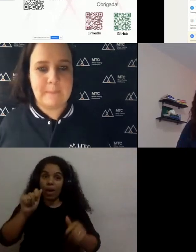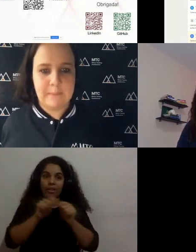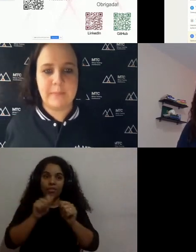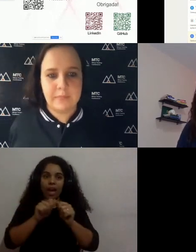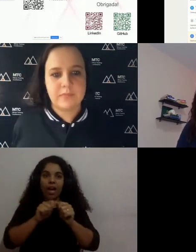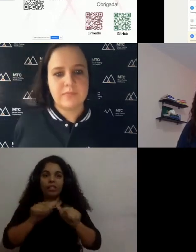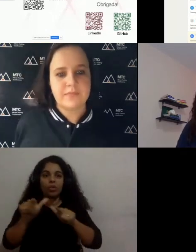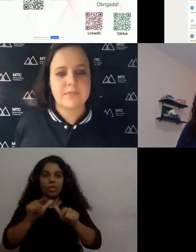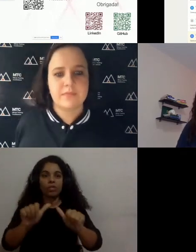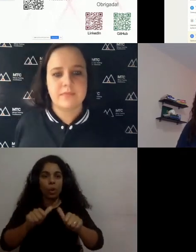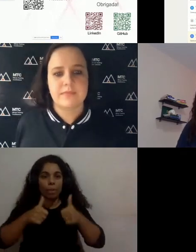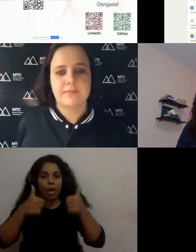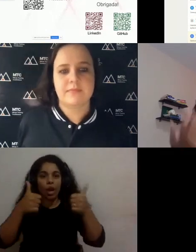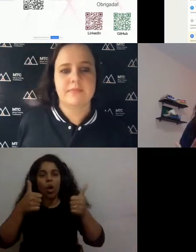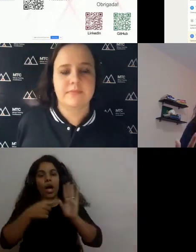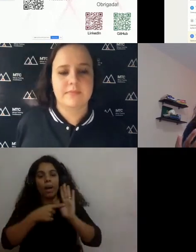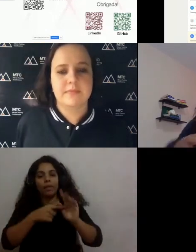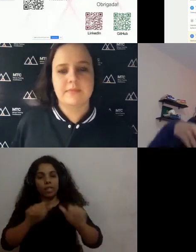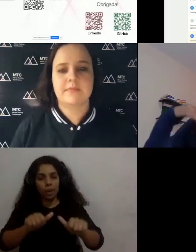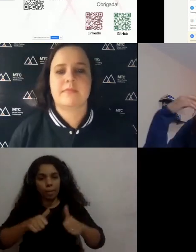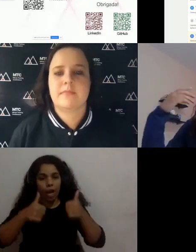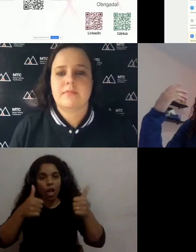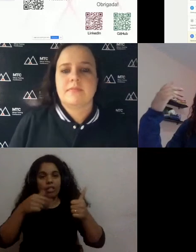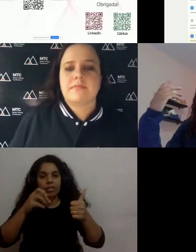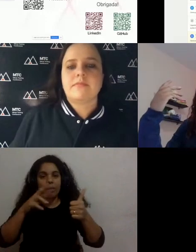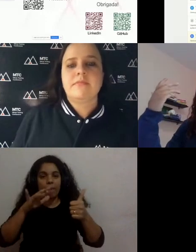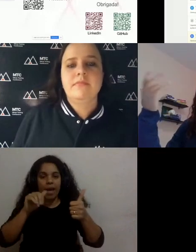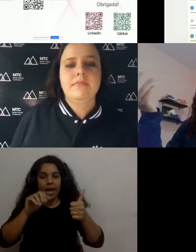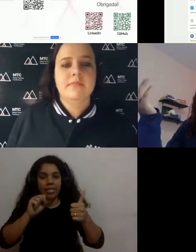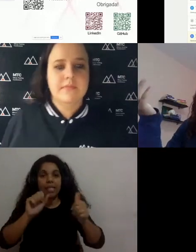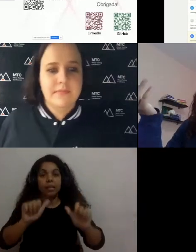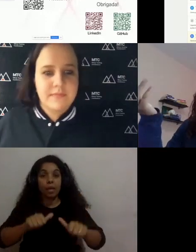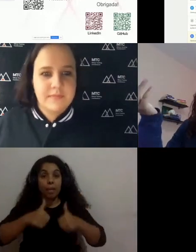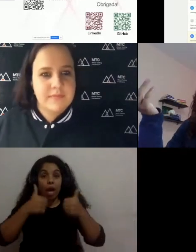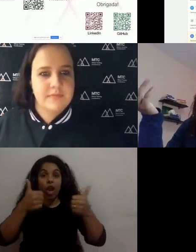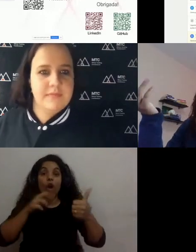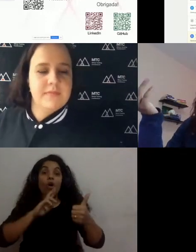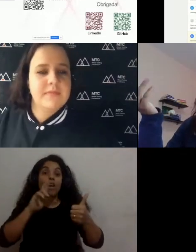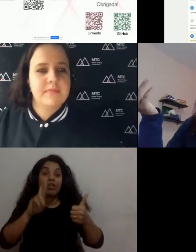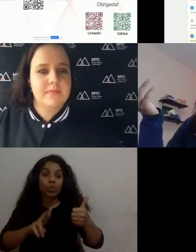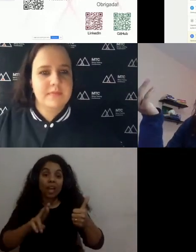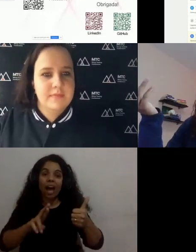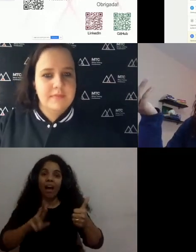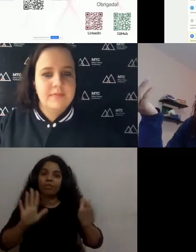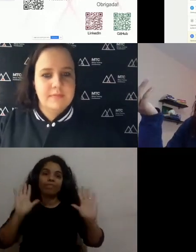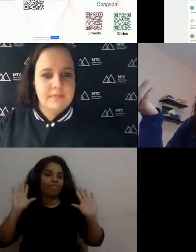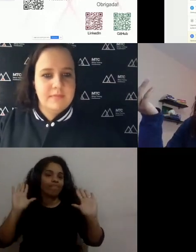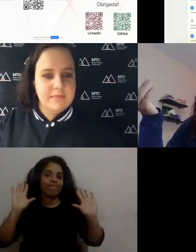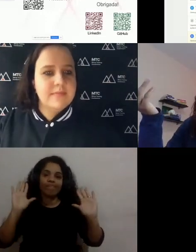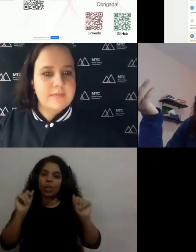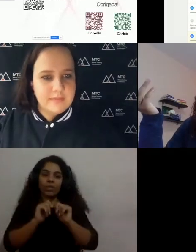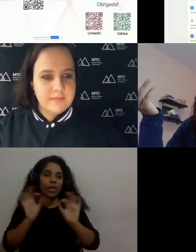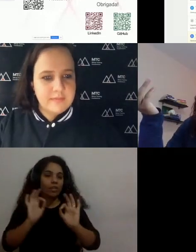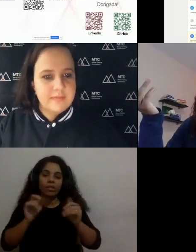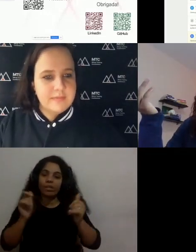serviço melhor, apresente melhores métricas, apresente melhores resultados, não tem o que fazer, ele vai ter que